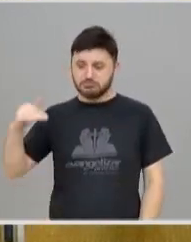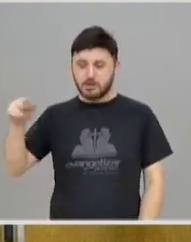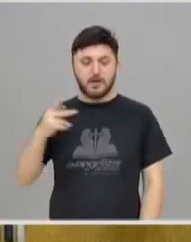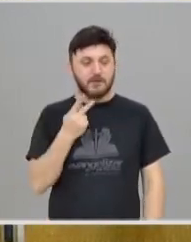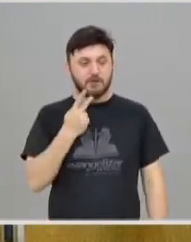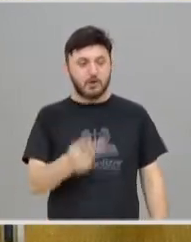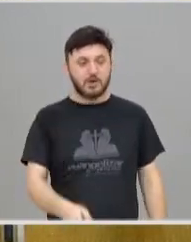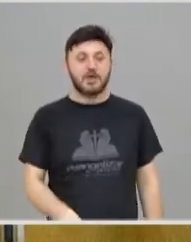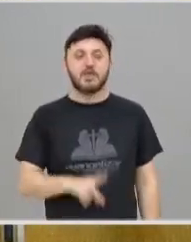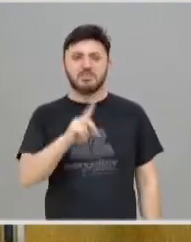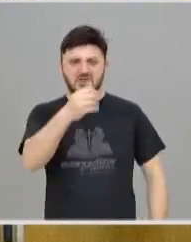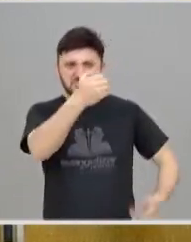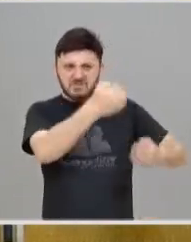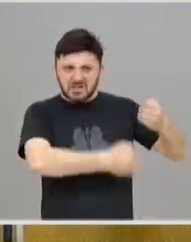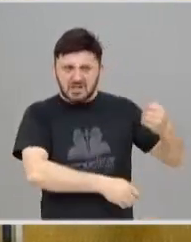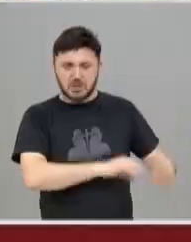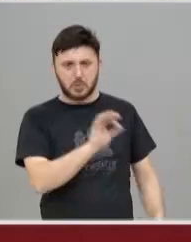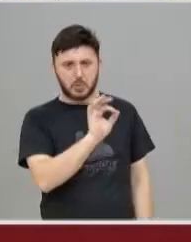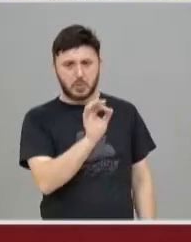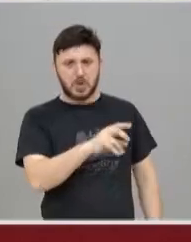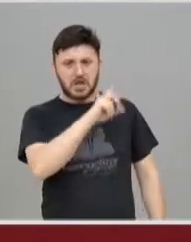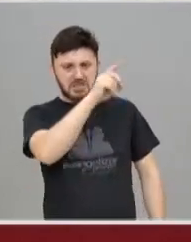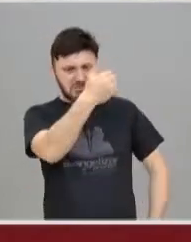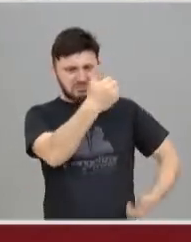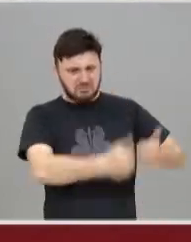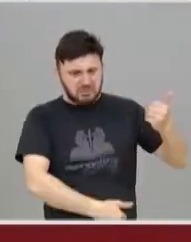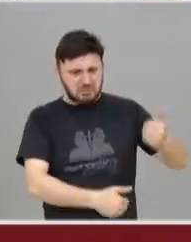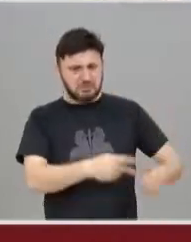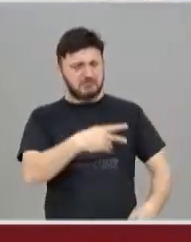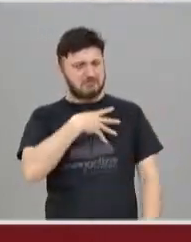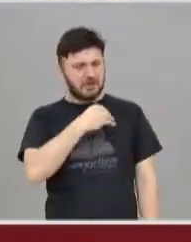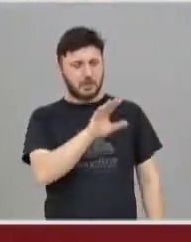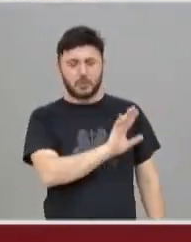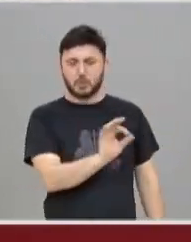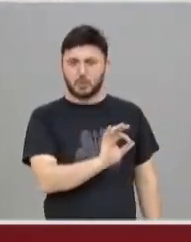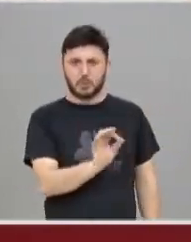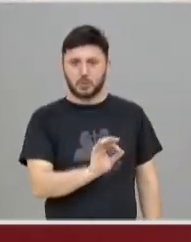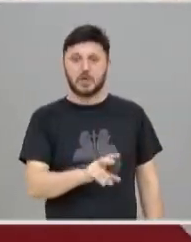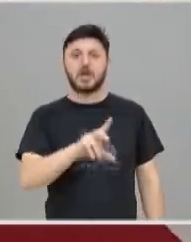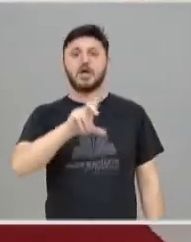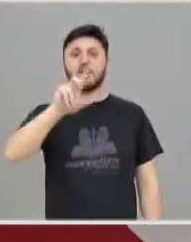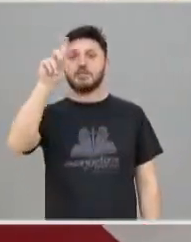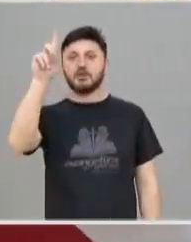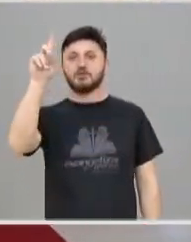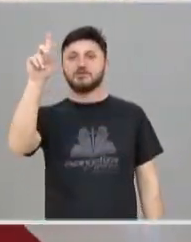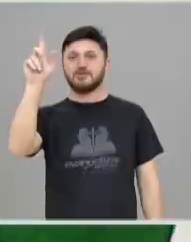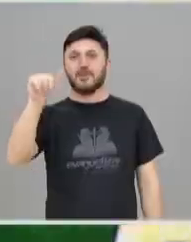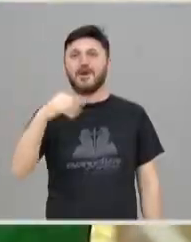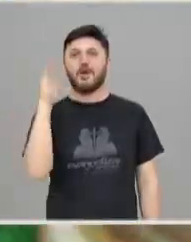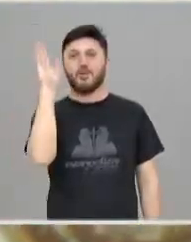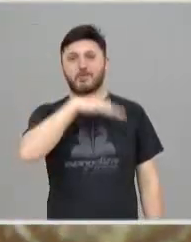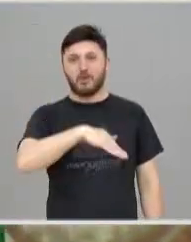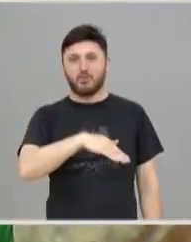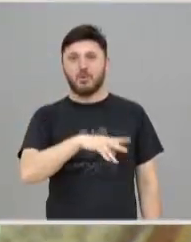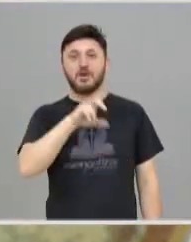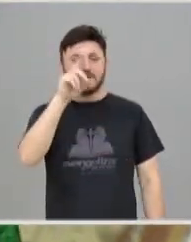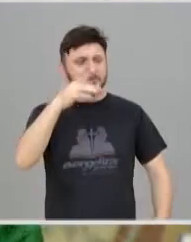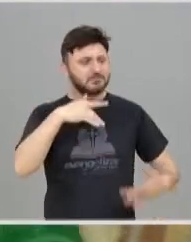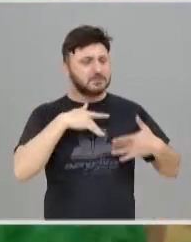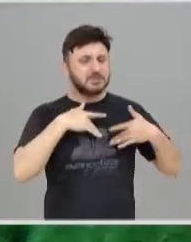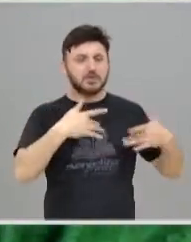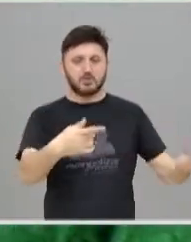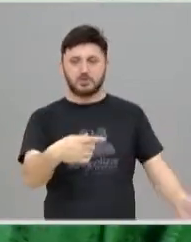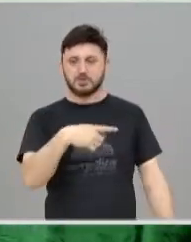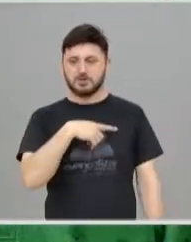Deus não se vinga. Deus não se vinga nos filhos, Deus é misericórdia.